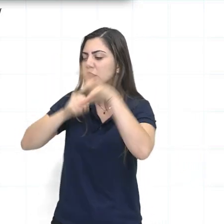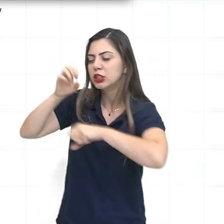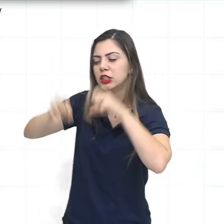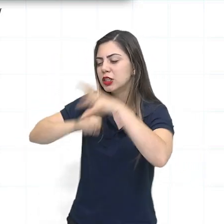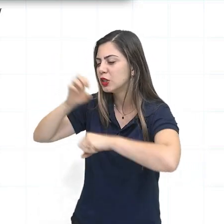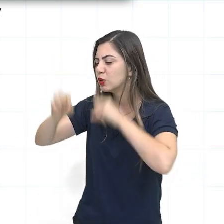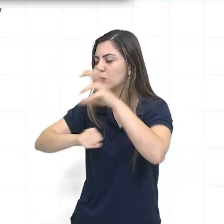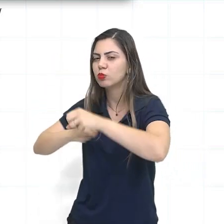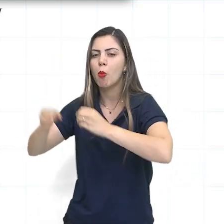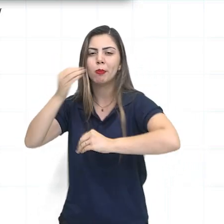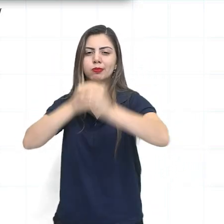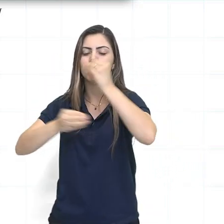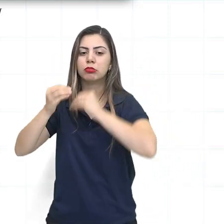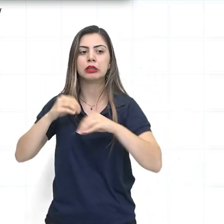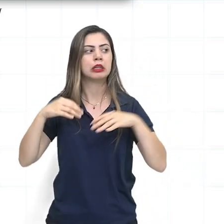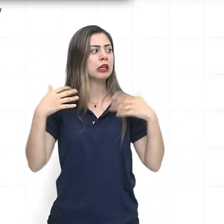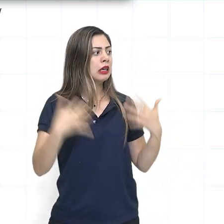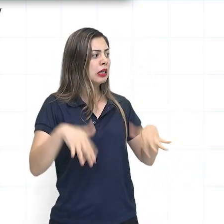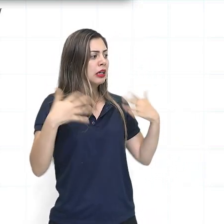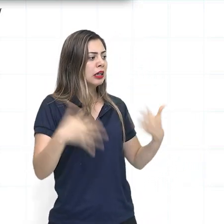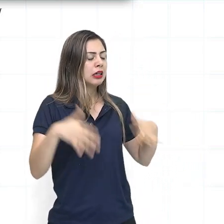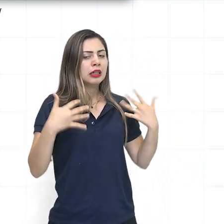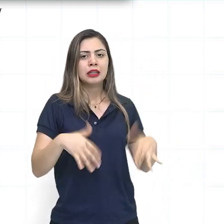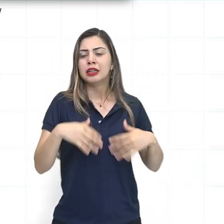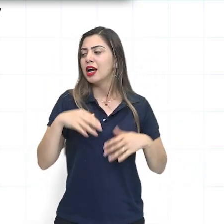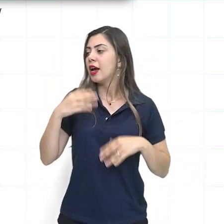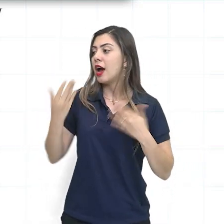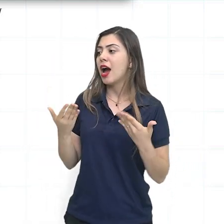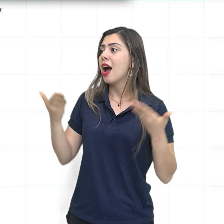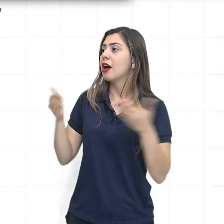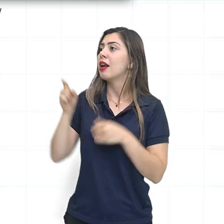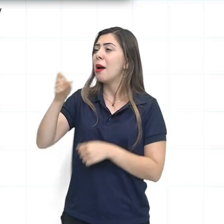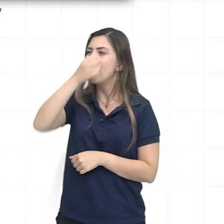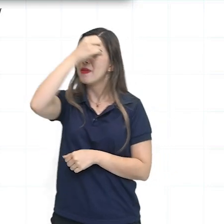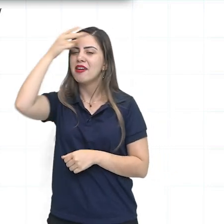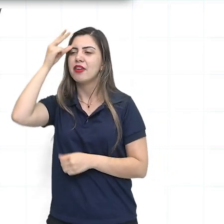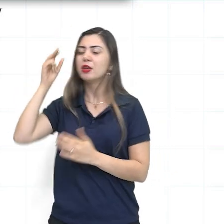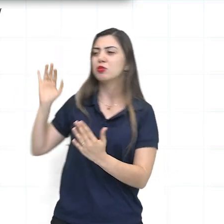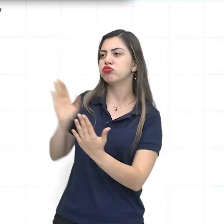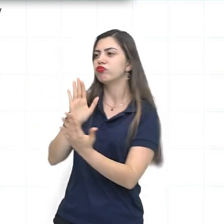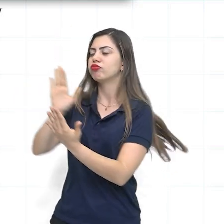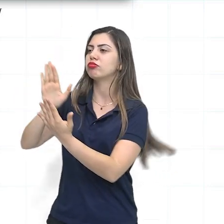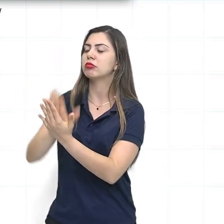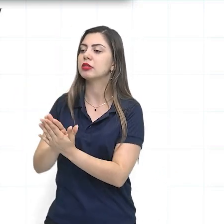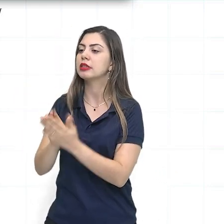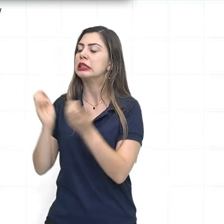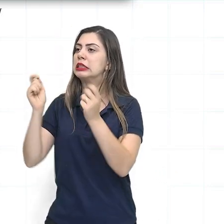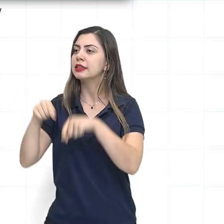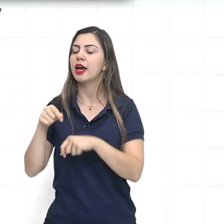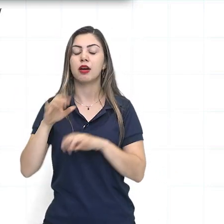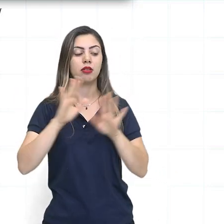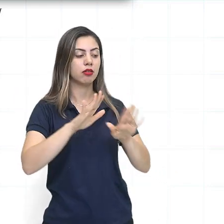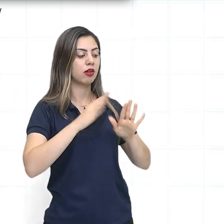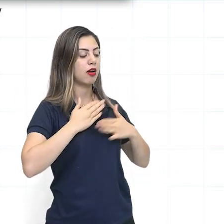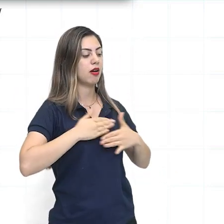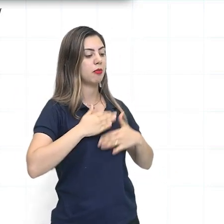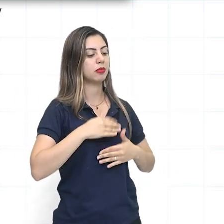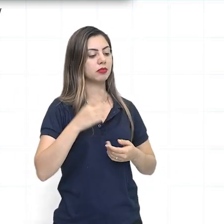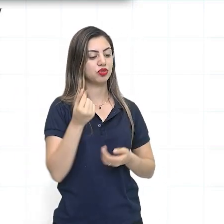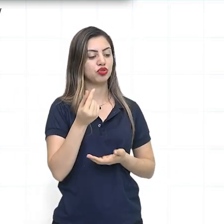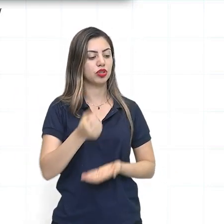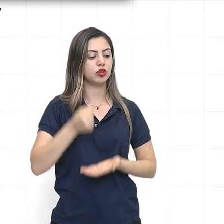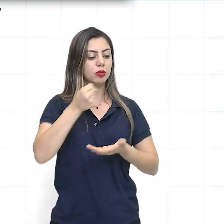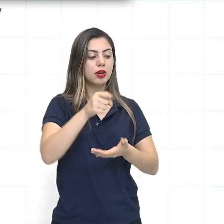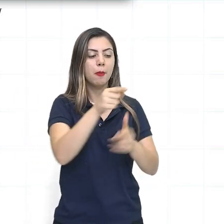tudo. Desesperados, os moradores buscaram ajuda do prefeito, que ofereceu recompensa pela solução